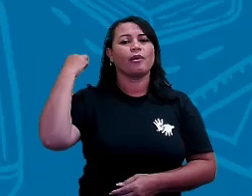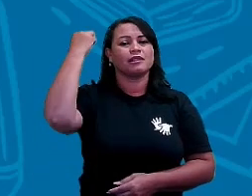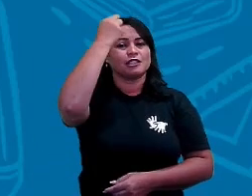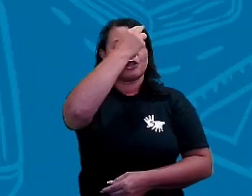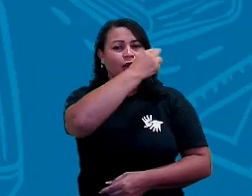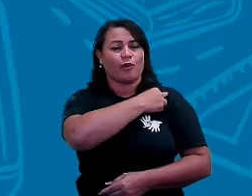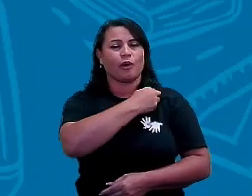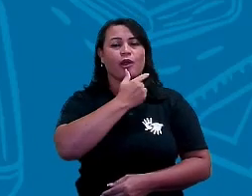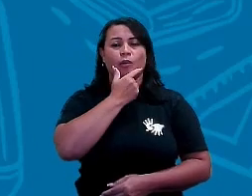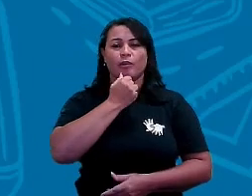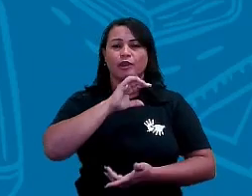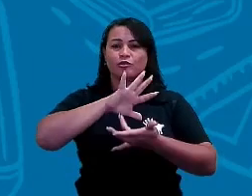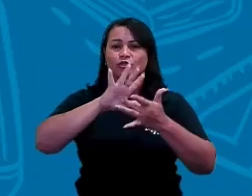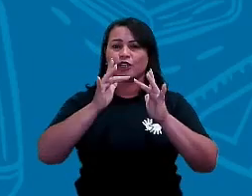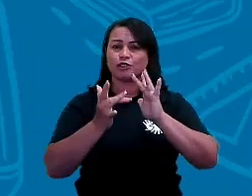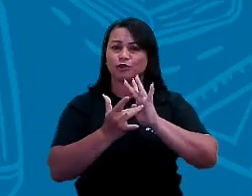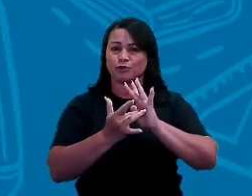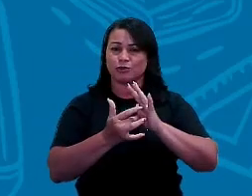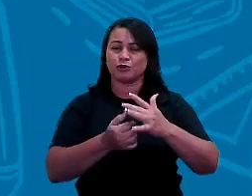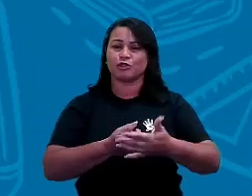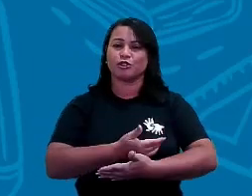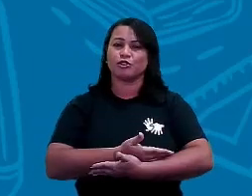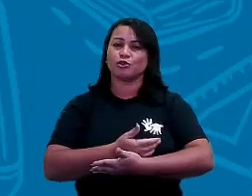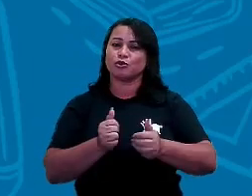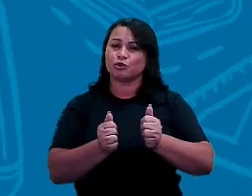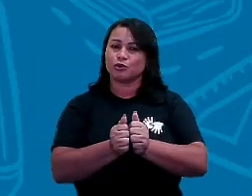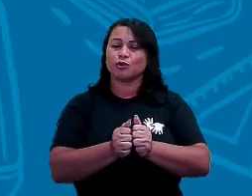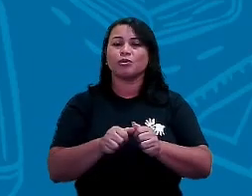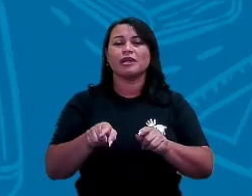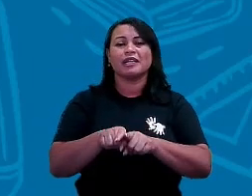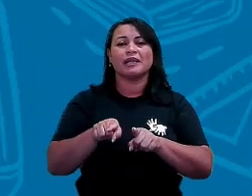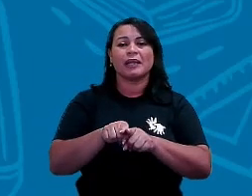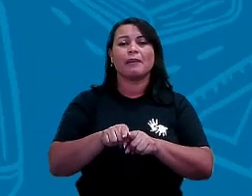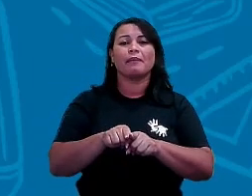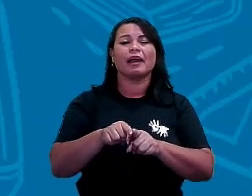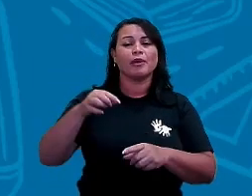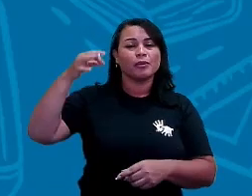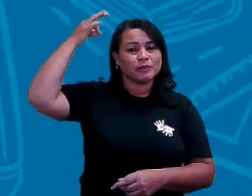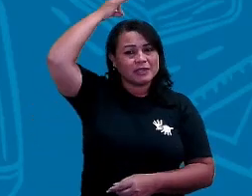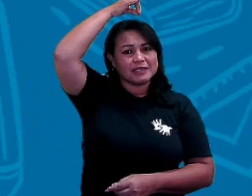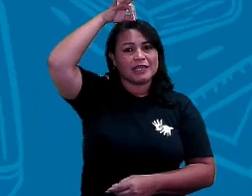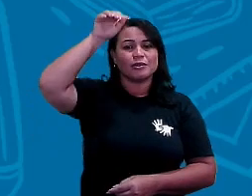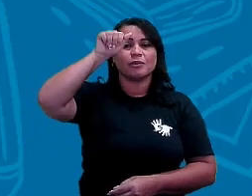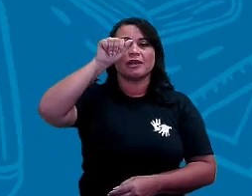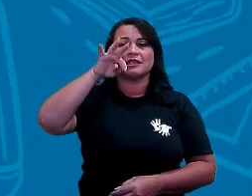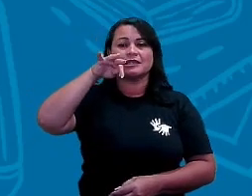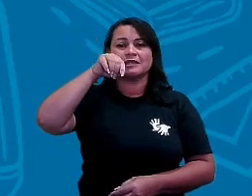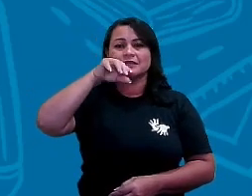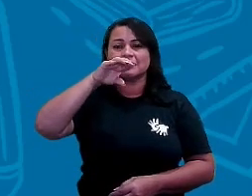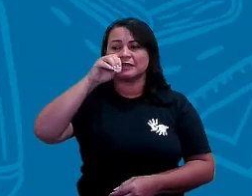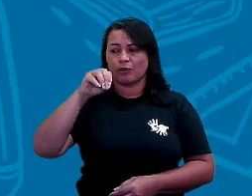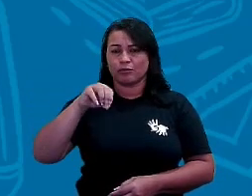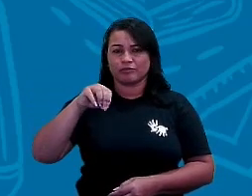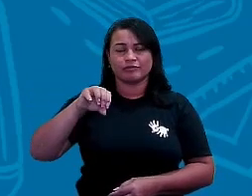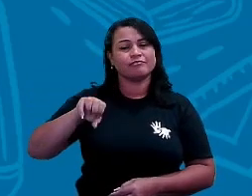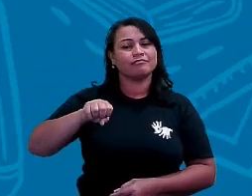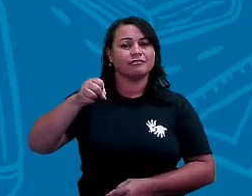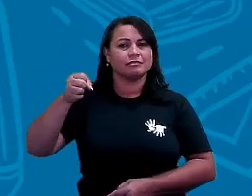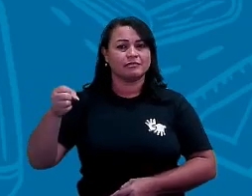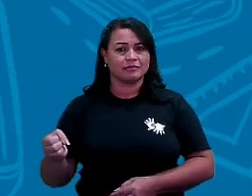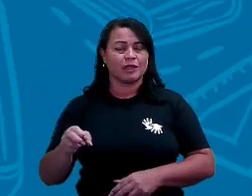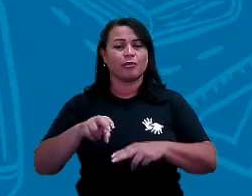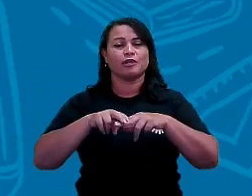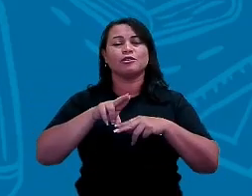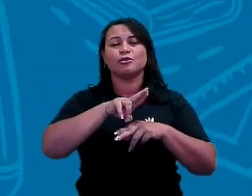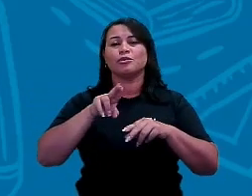Menino Jesus e Santo Antão. Essa mística narrativa, que só a fé justifica, explica a frase: